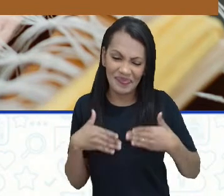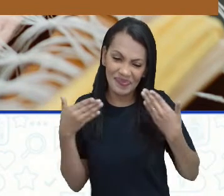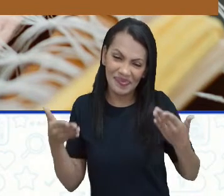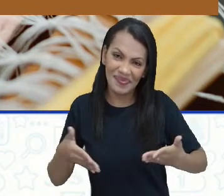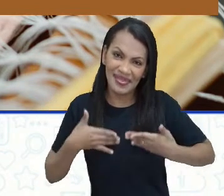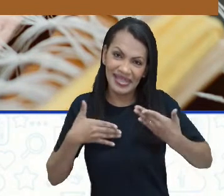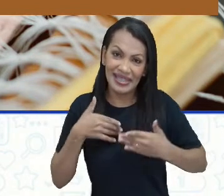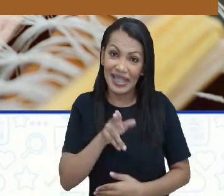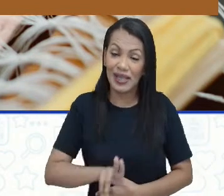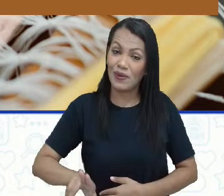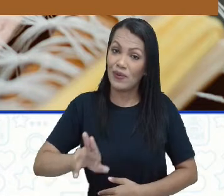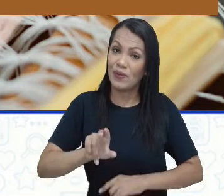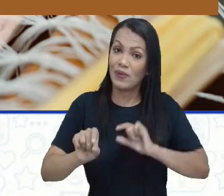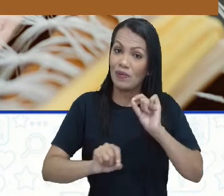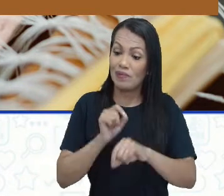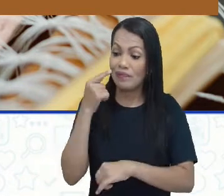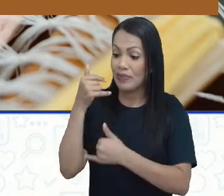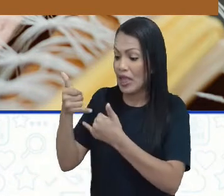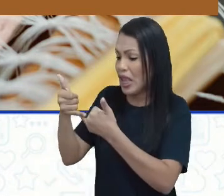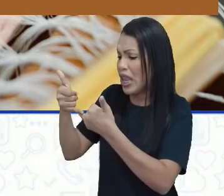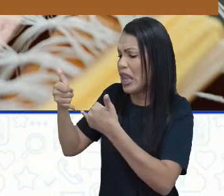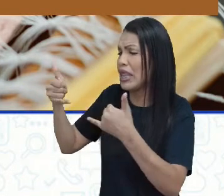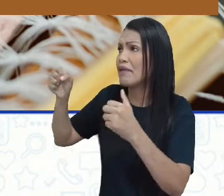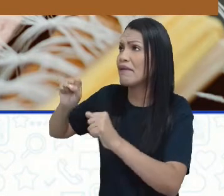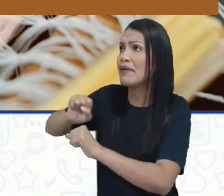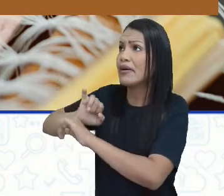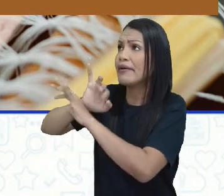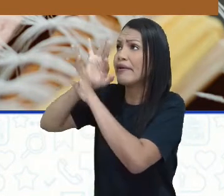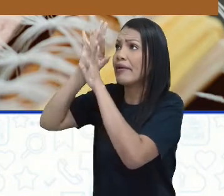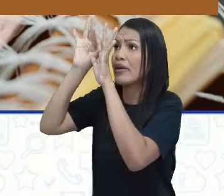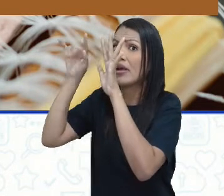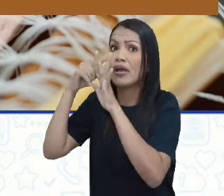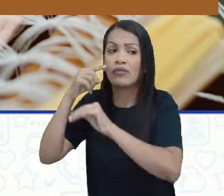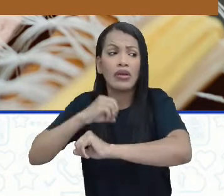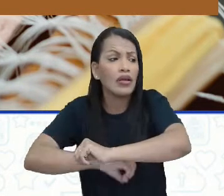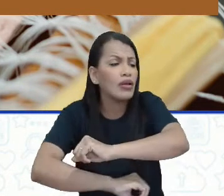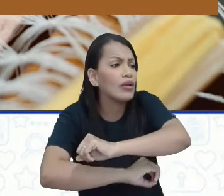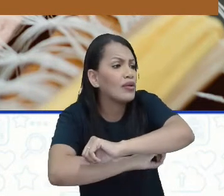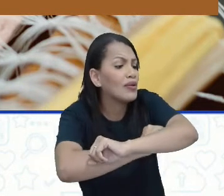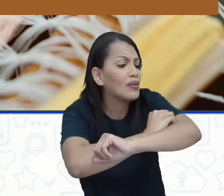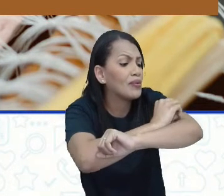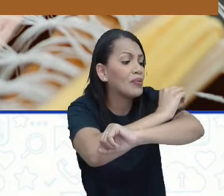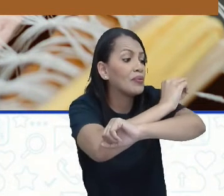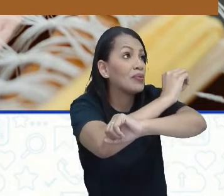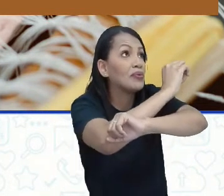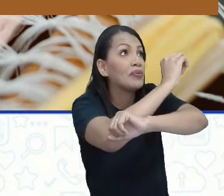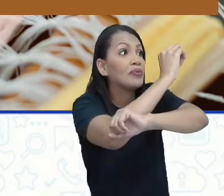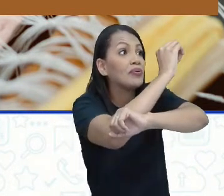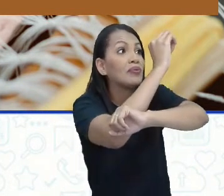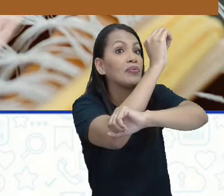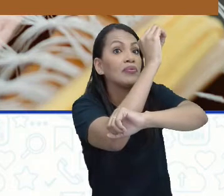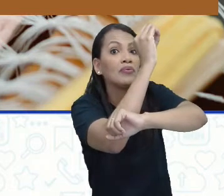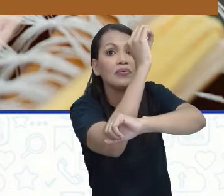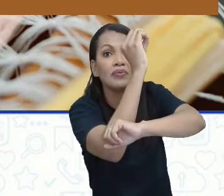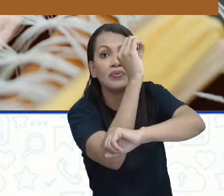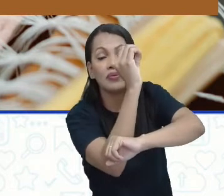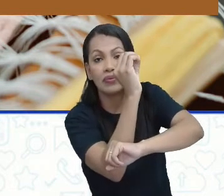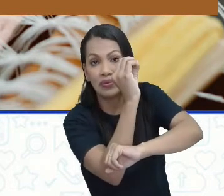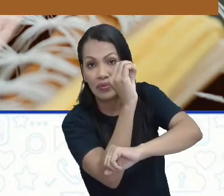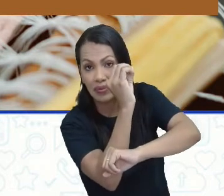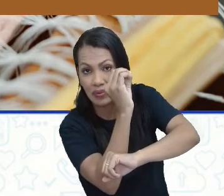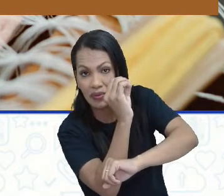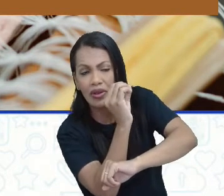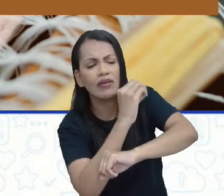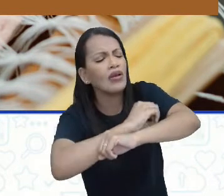ela utiliza da linha clara com o raiar do dia, que é esse momento em que o sol ele